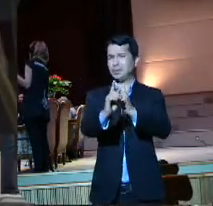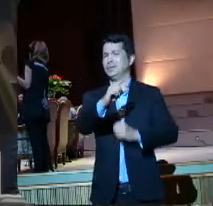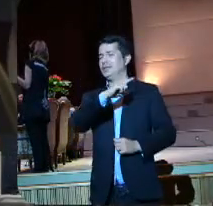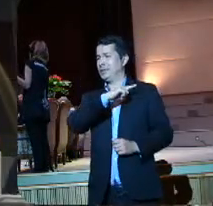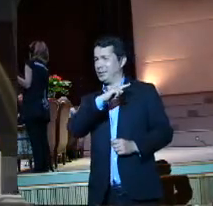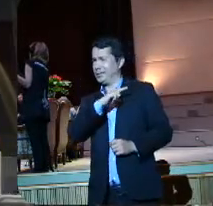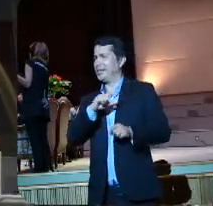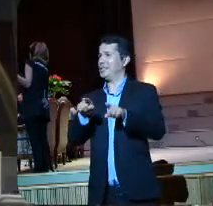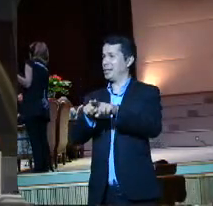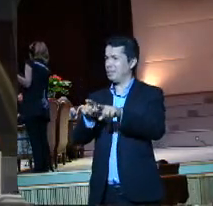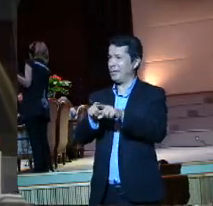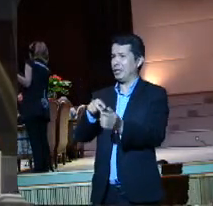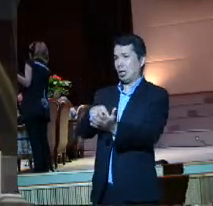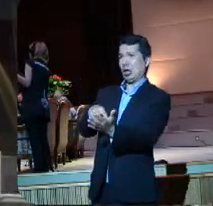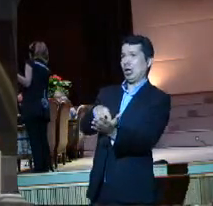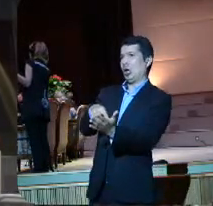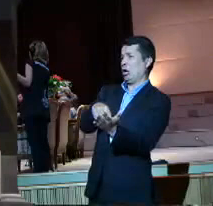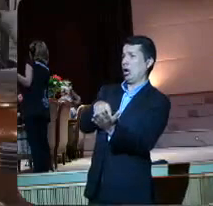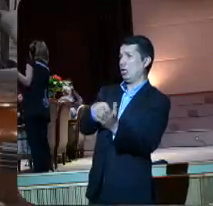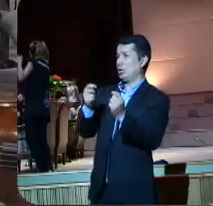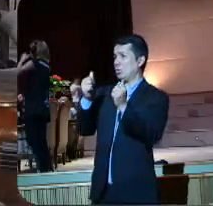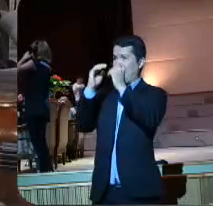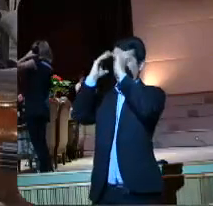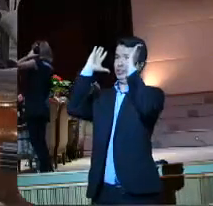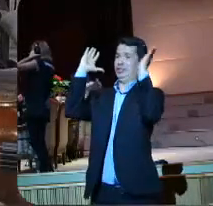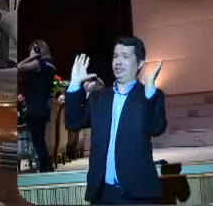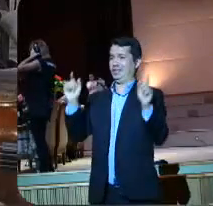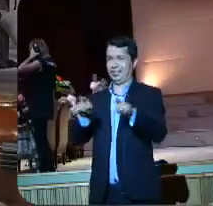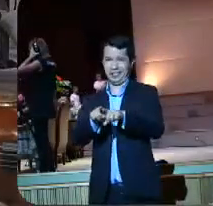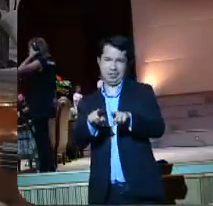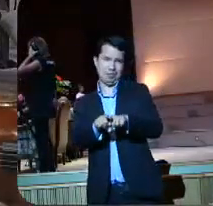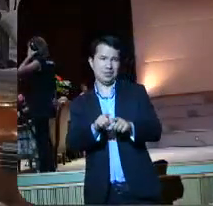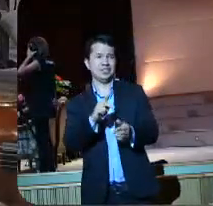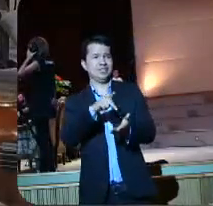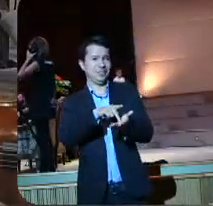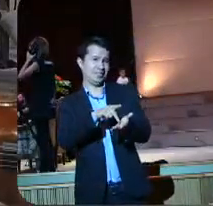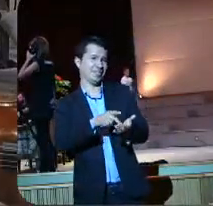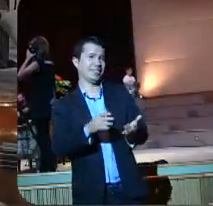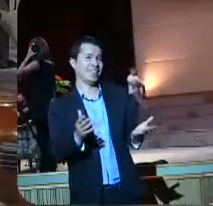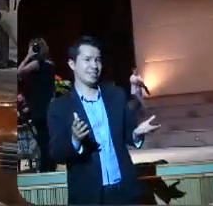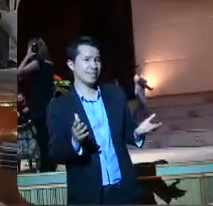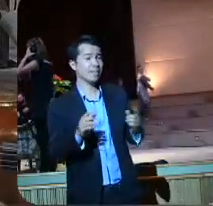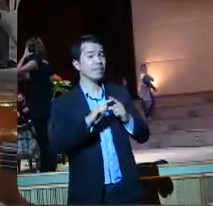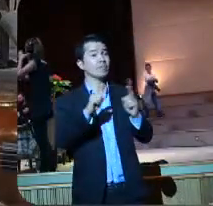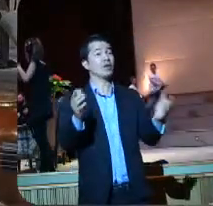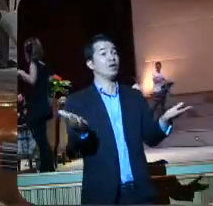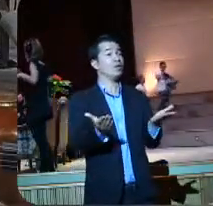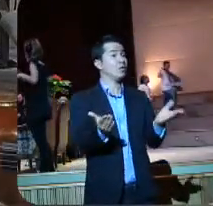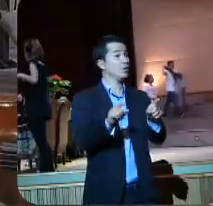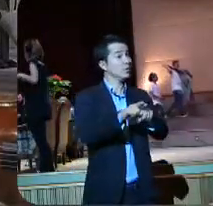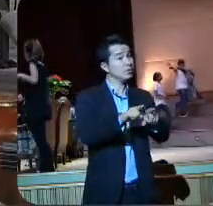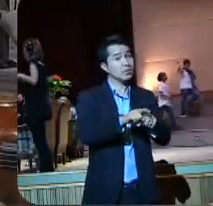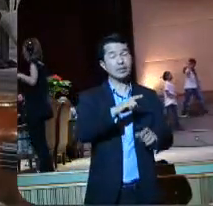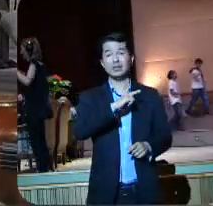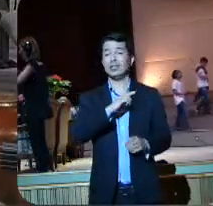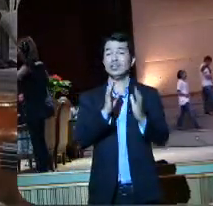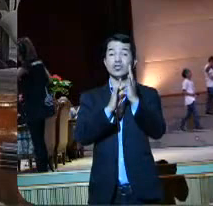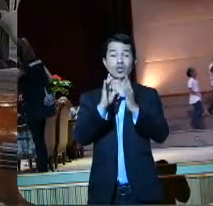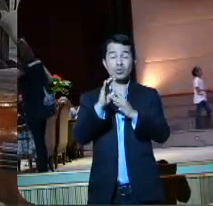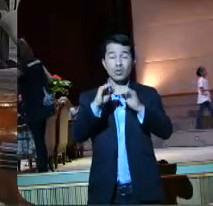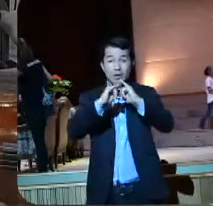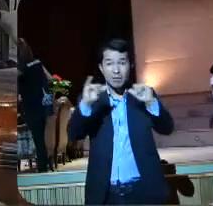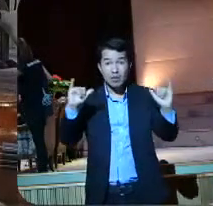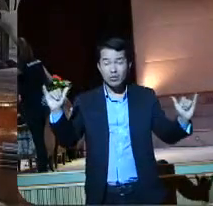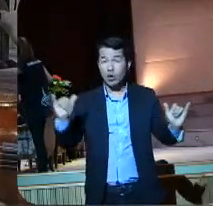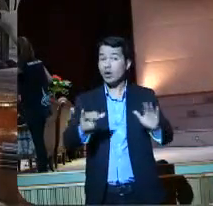estavam ali com Jesus. E que o importante nesse processo era o que Jesus tinha dito logo em seguida. Ele disse assim: